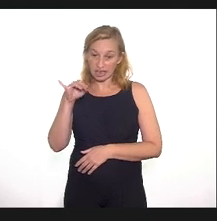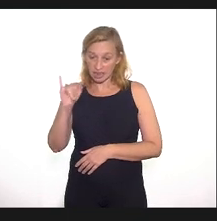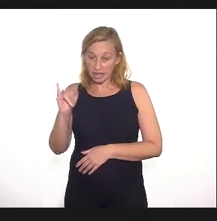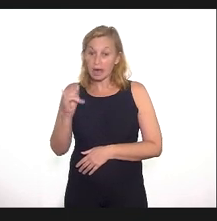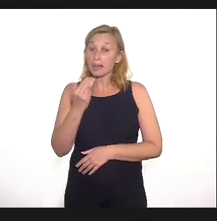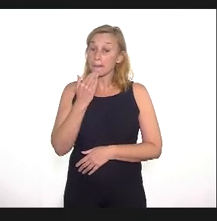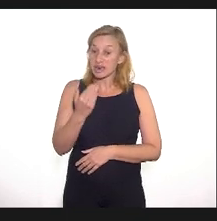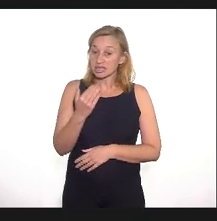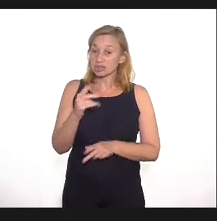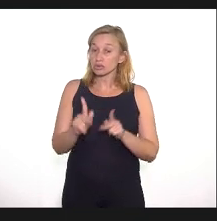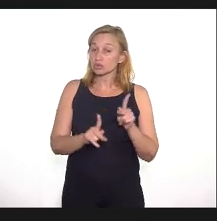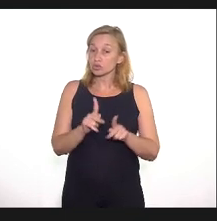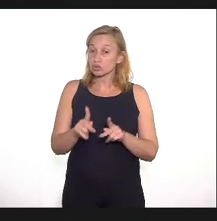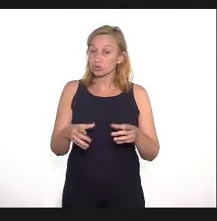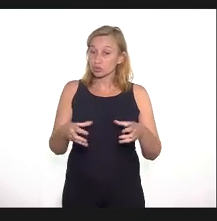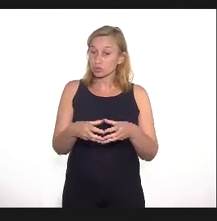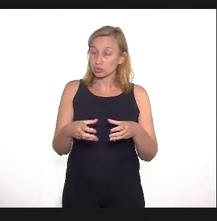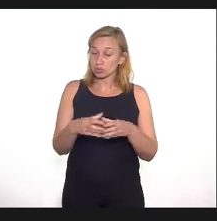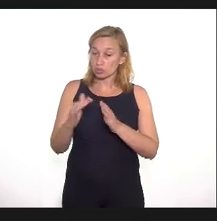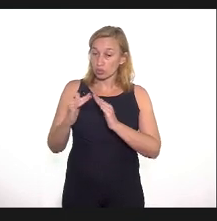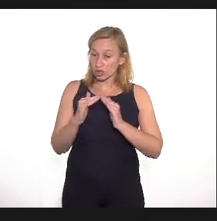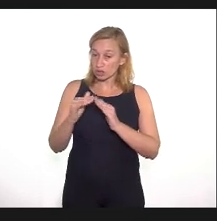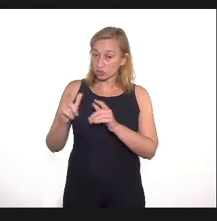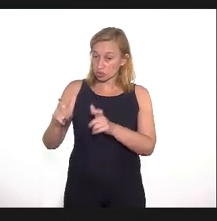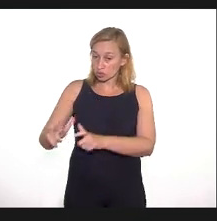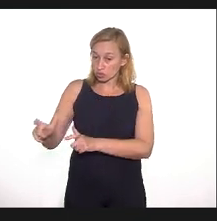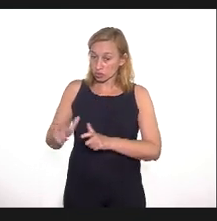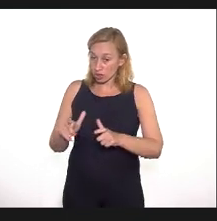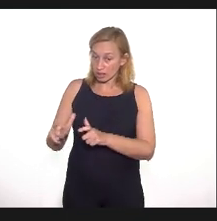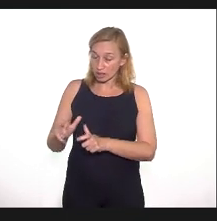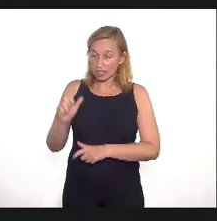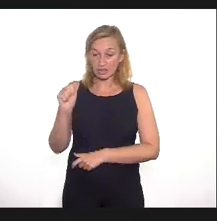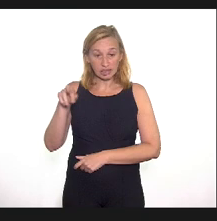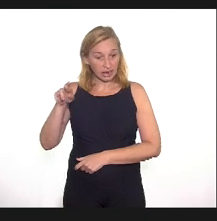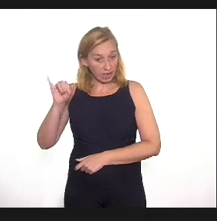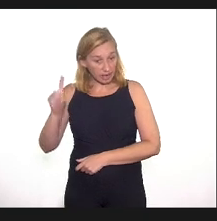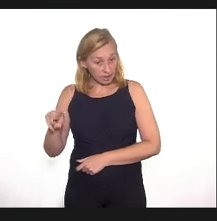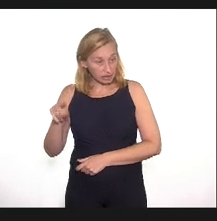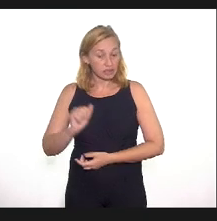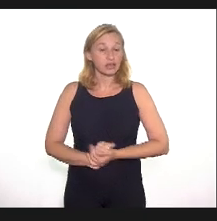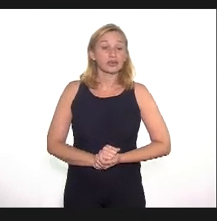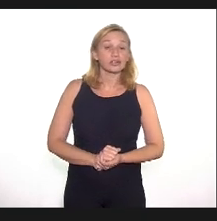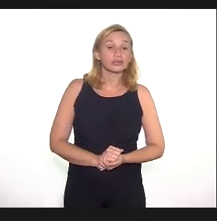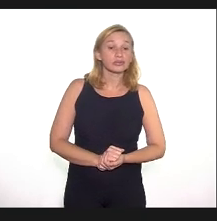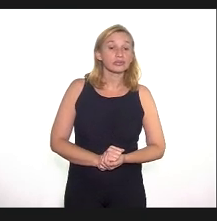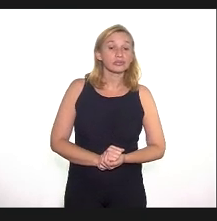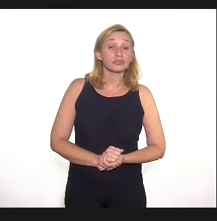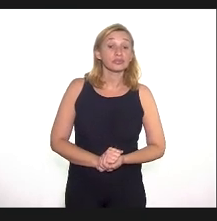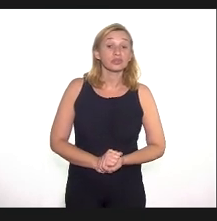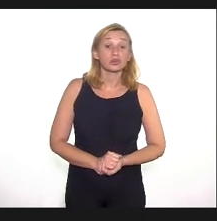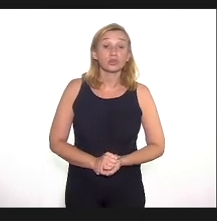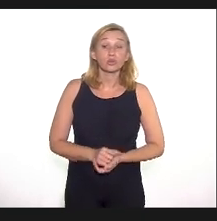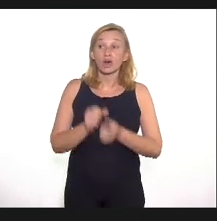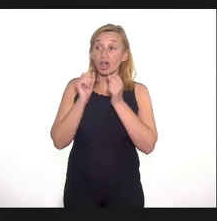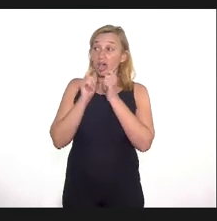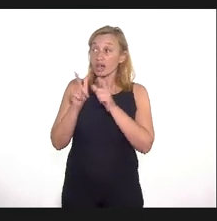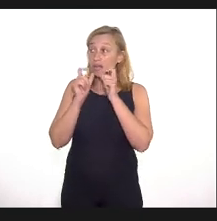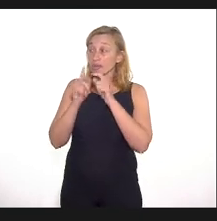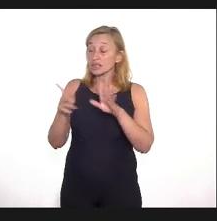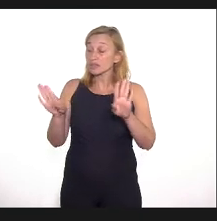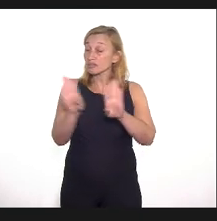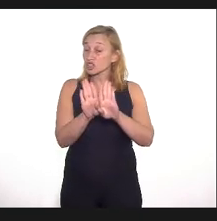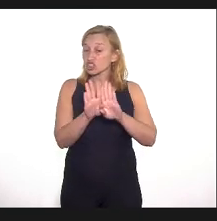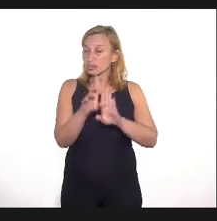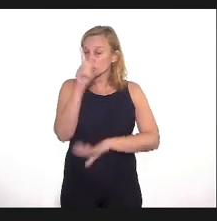solicitada pela população, os moradores ali da área do Andaraí, e que estão questionando o fechamento